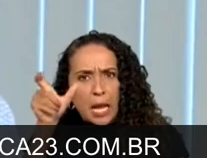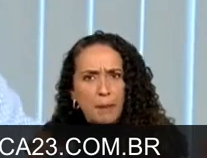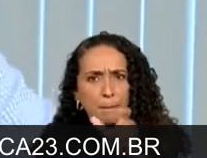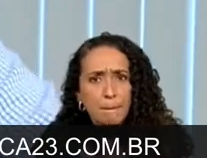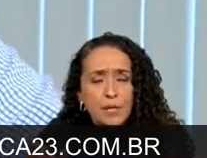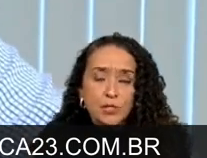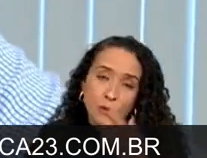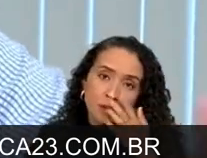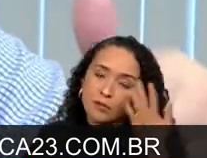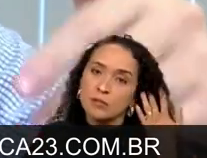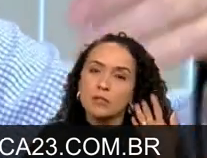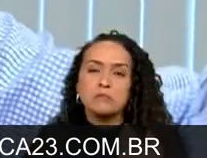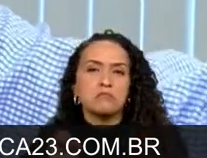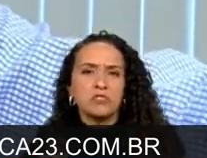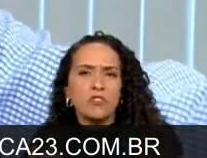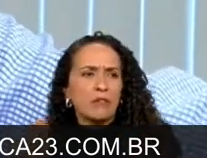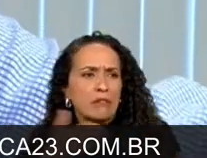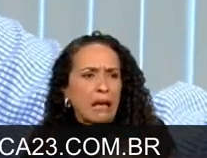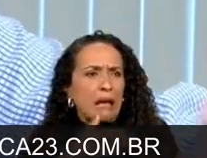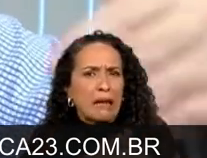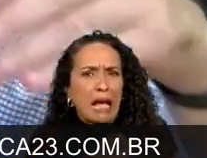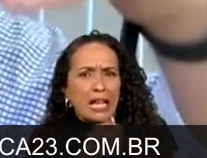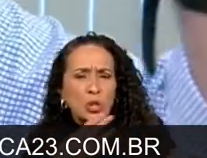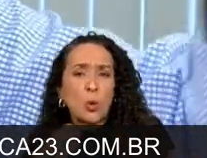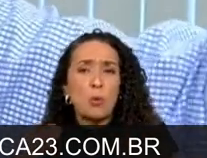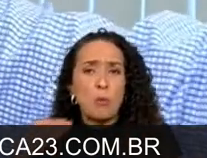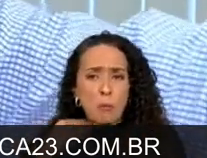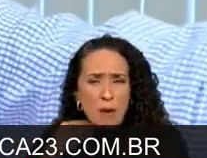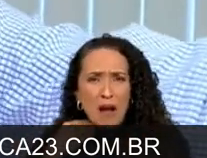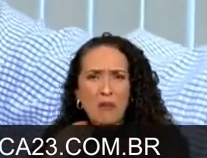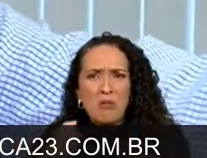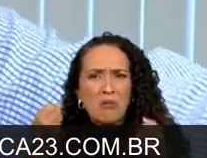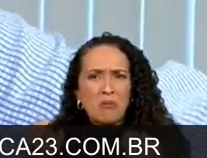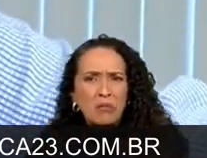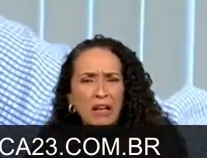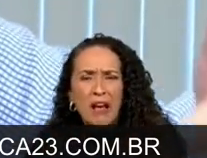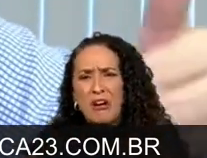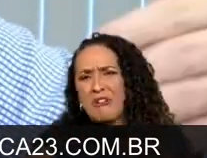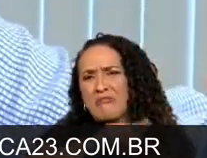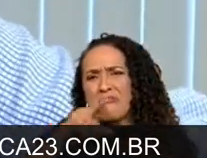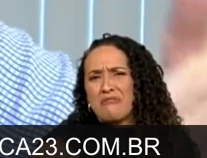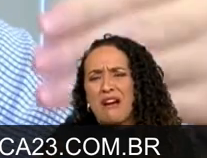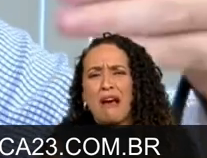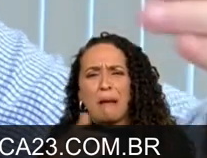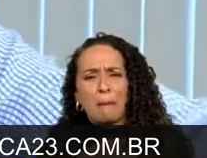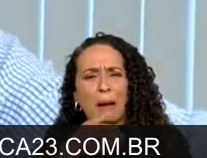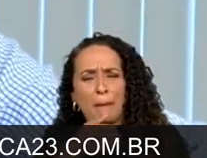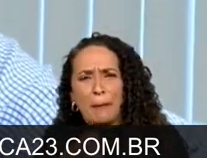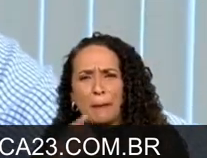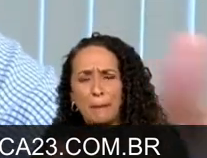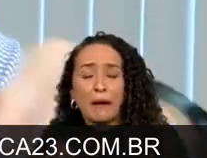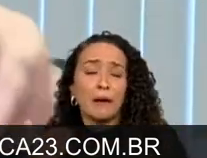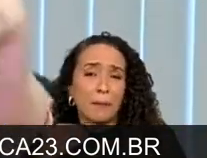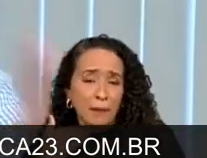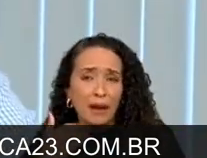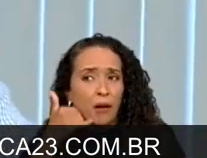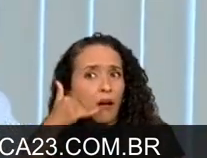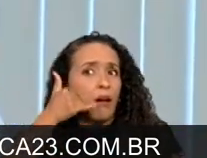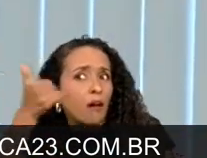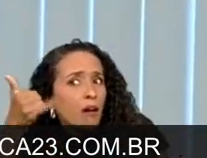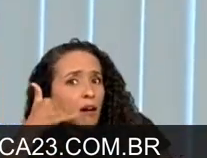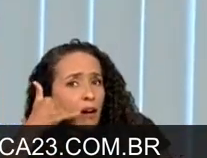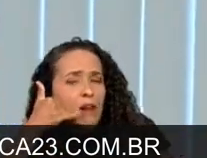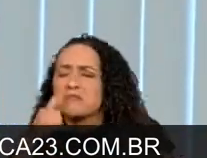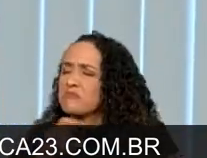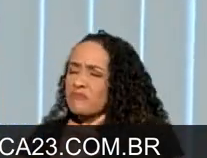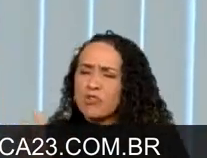que, ao invés de ir em 14 bancos, falar com vários bancos, vários call centers, ele vai